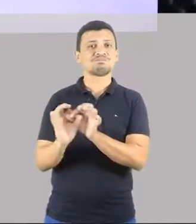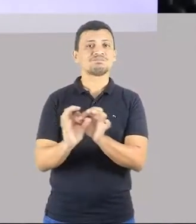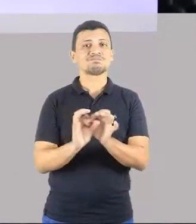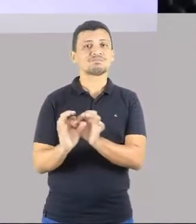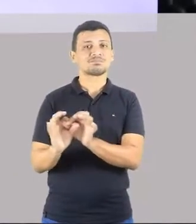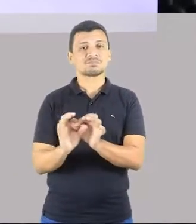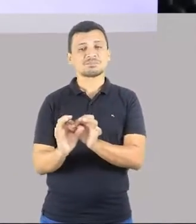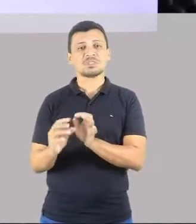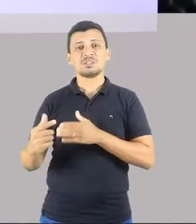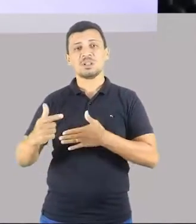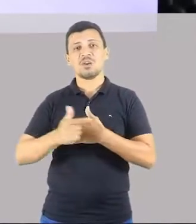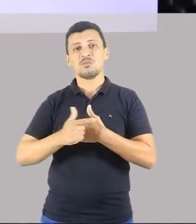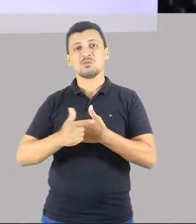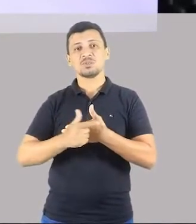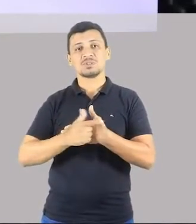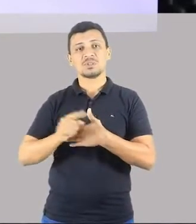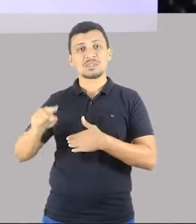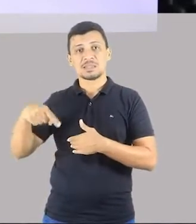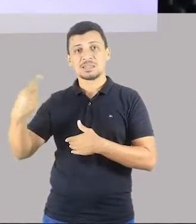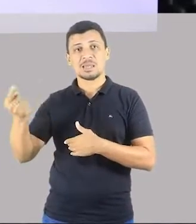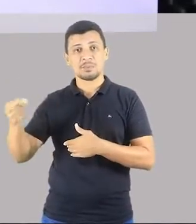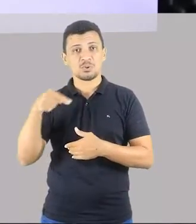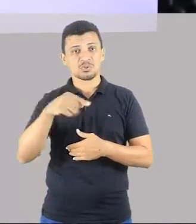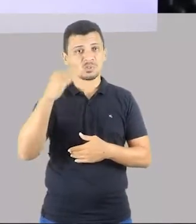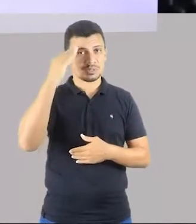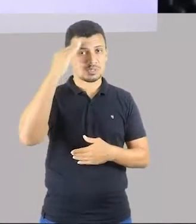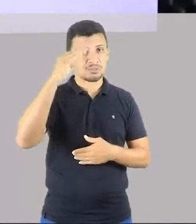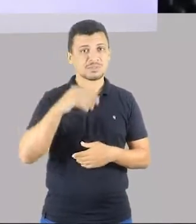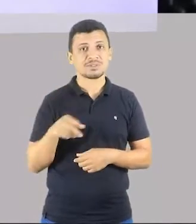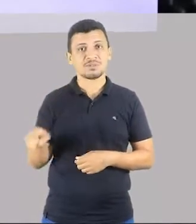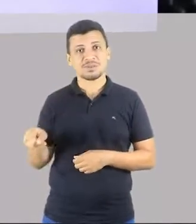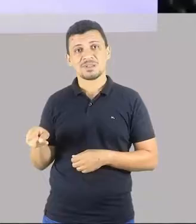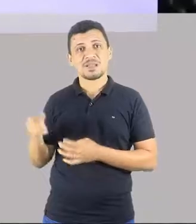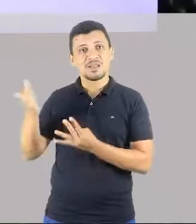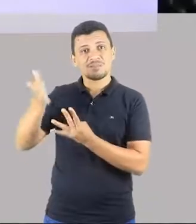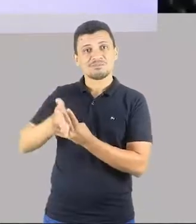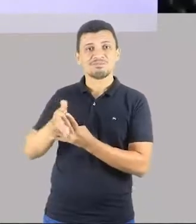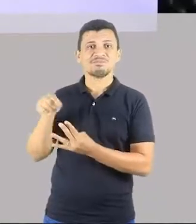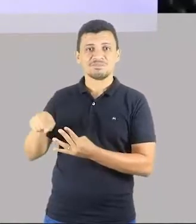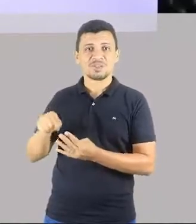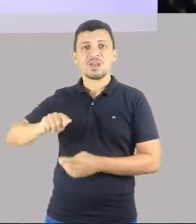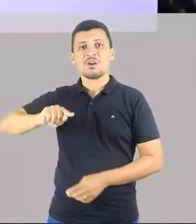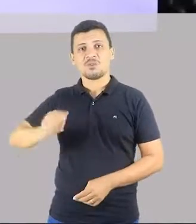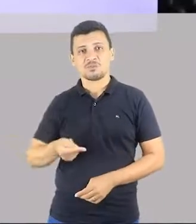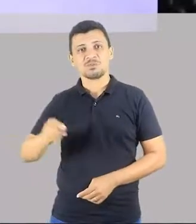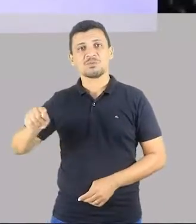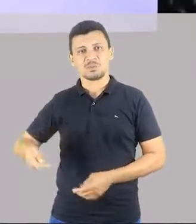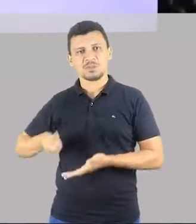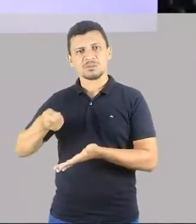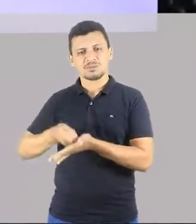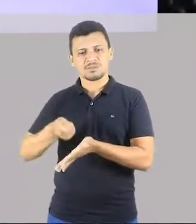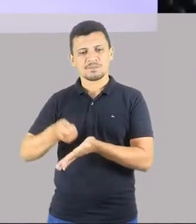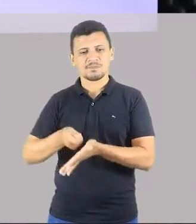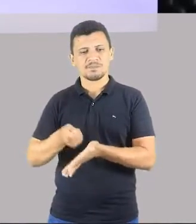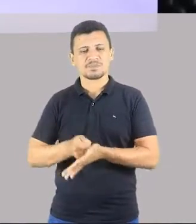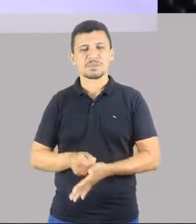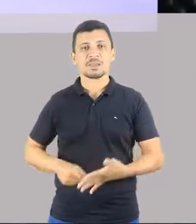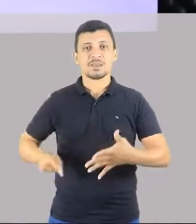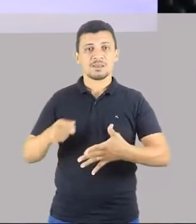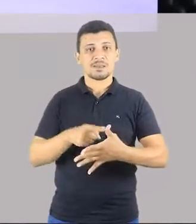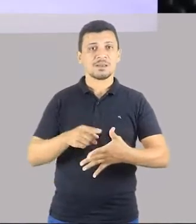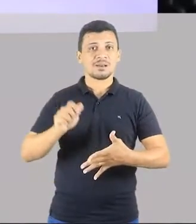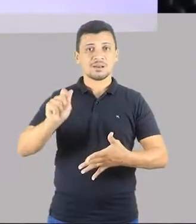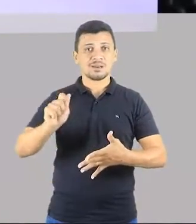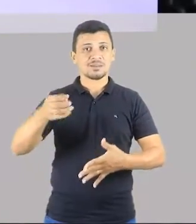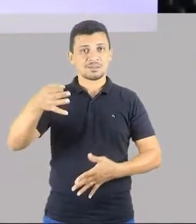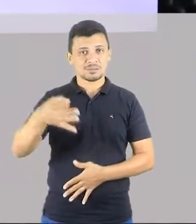estar depois da oração principal. Aqui ela está intercalada, então por isso a pontuação é obrigatória, tá? Significa dizer que a letra A